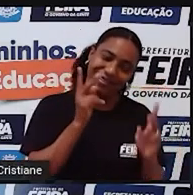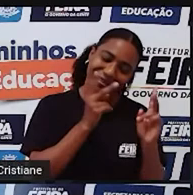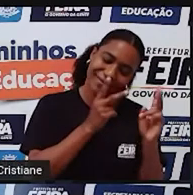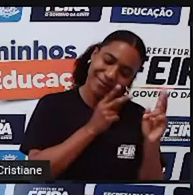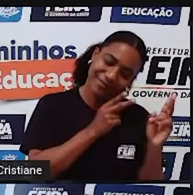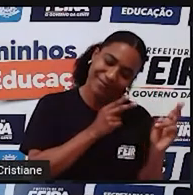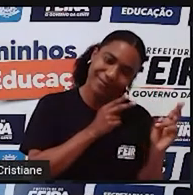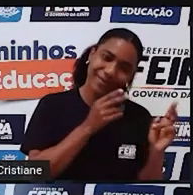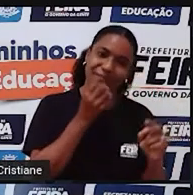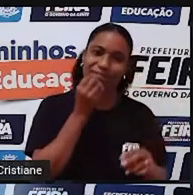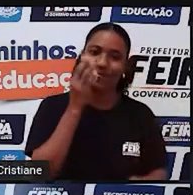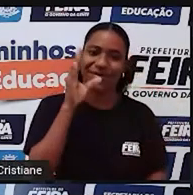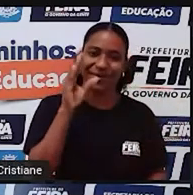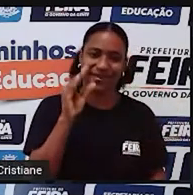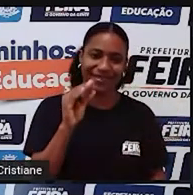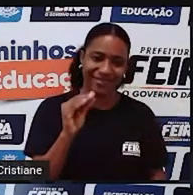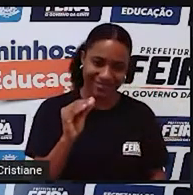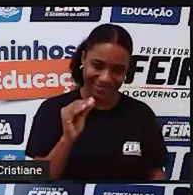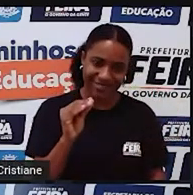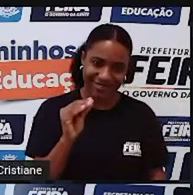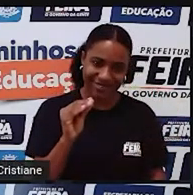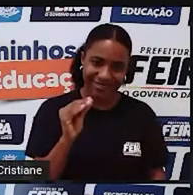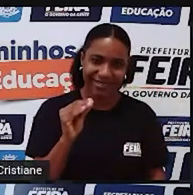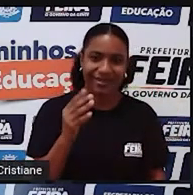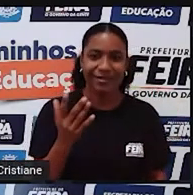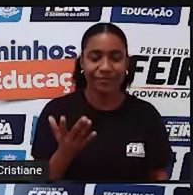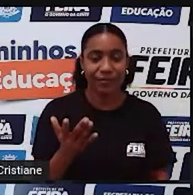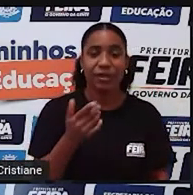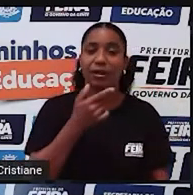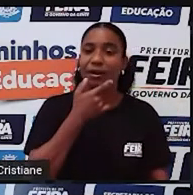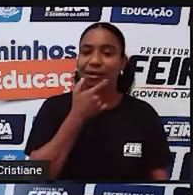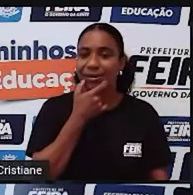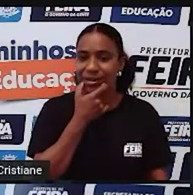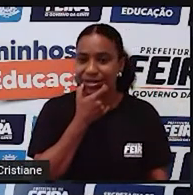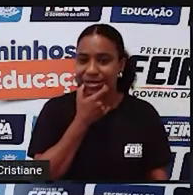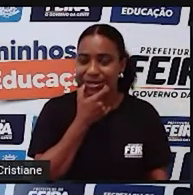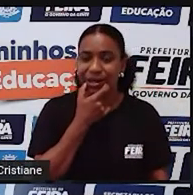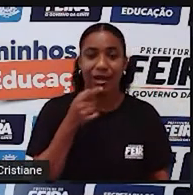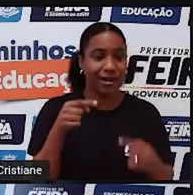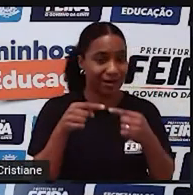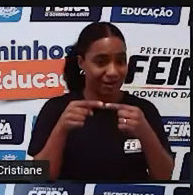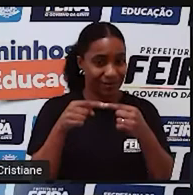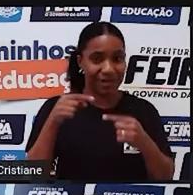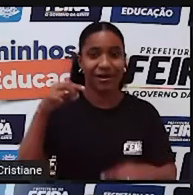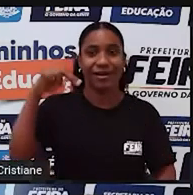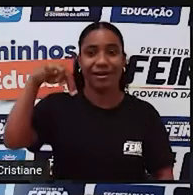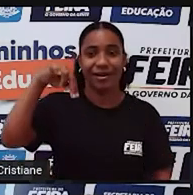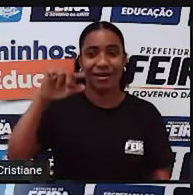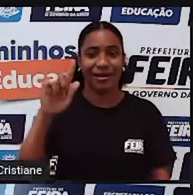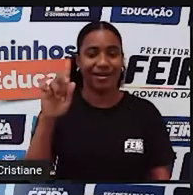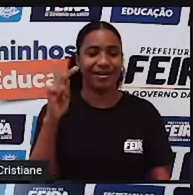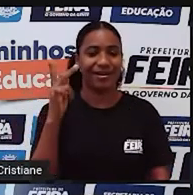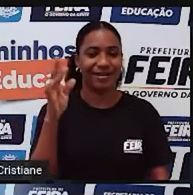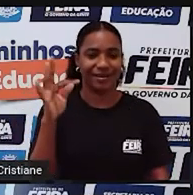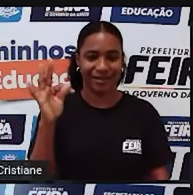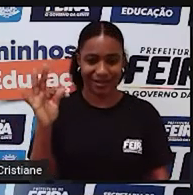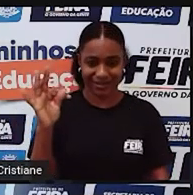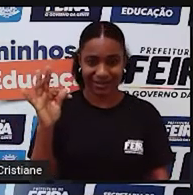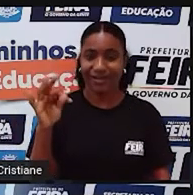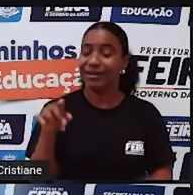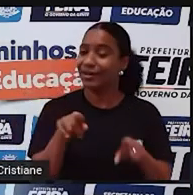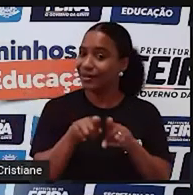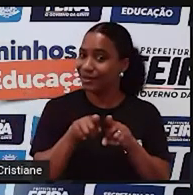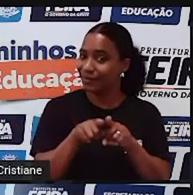pessoas dizendo boa noite. In English, nós utilizamos good night, ok? E deixo aqui para vocês